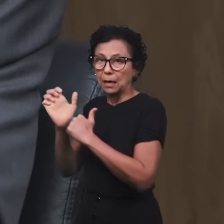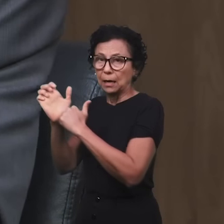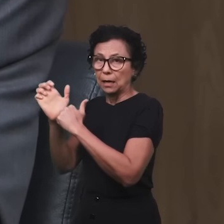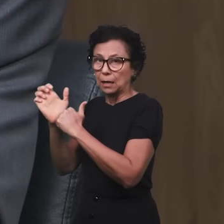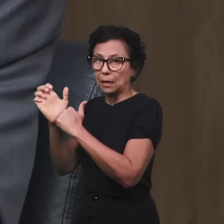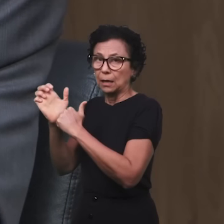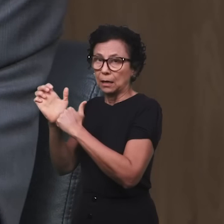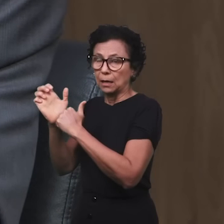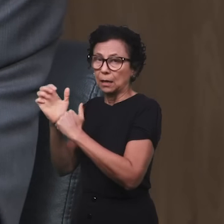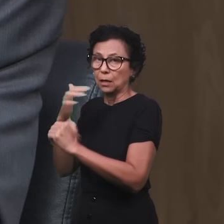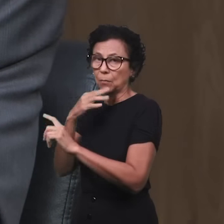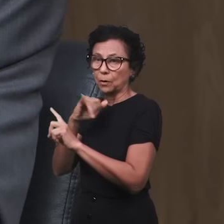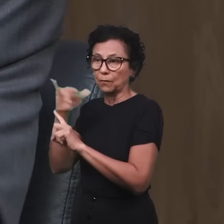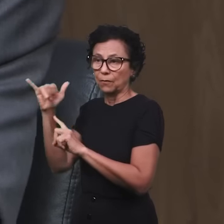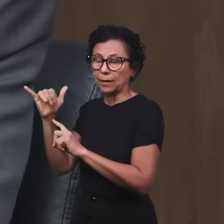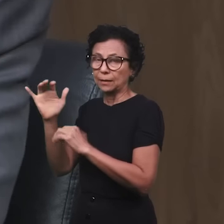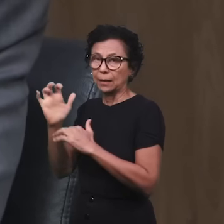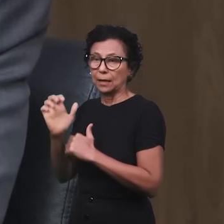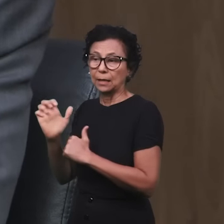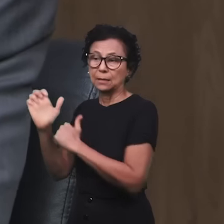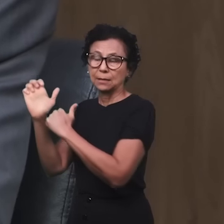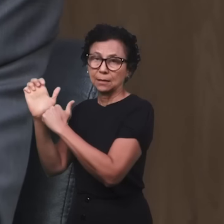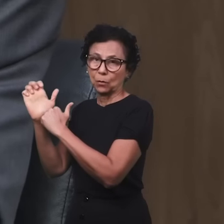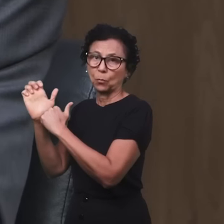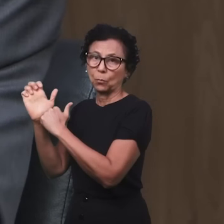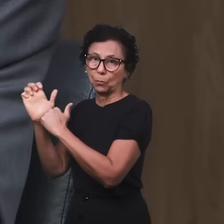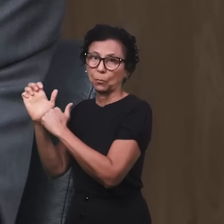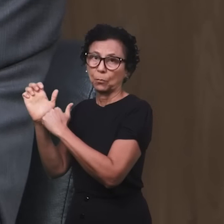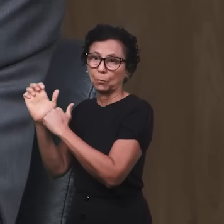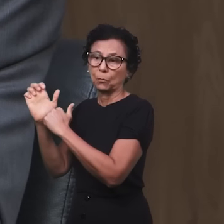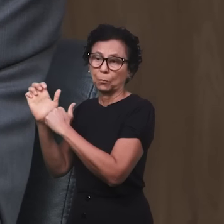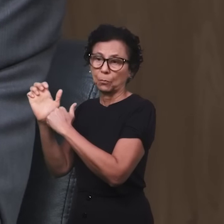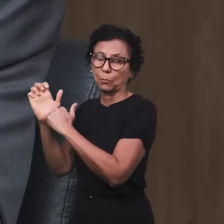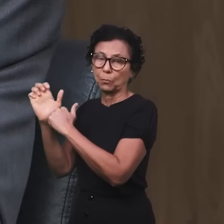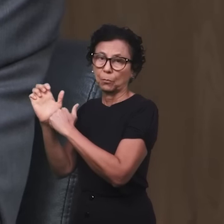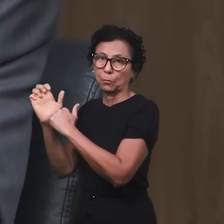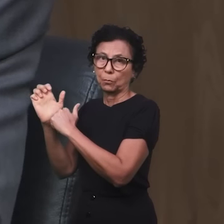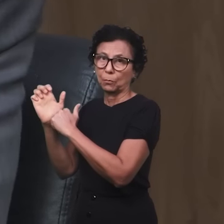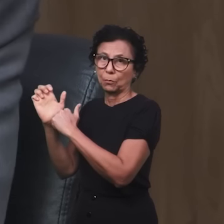Eliseu. A oferta é a Eliseu.